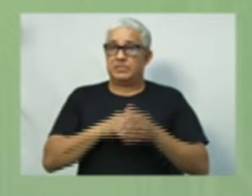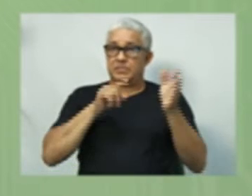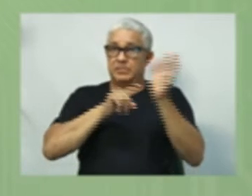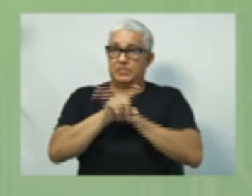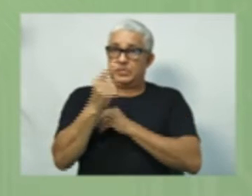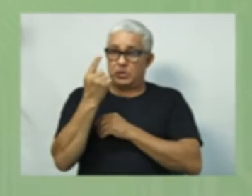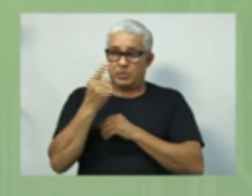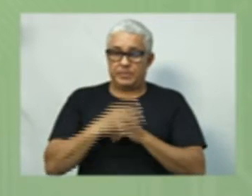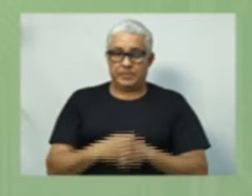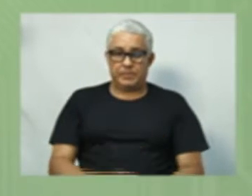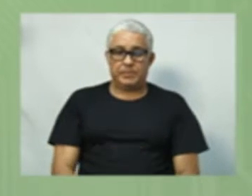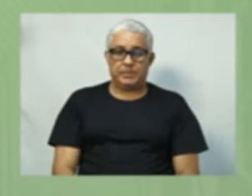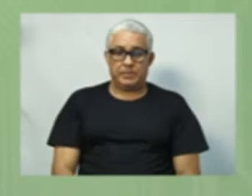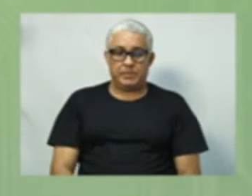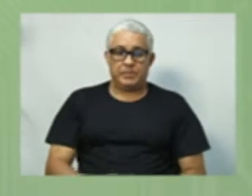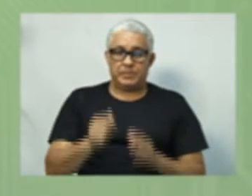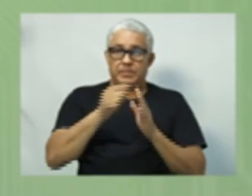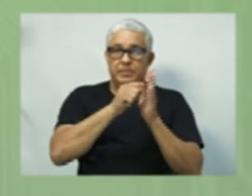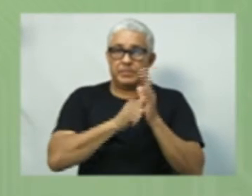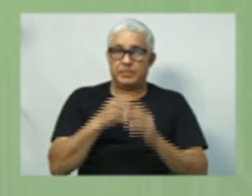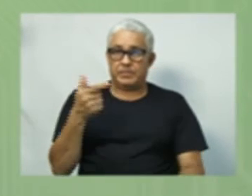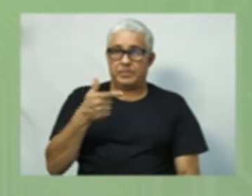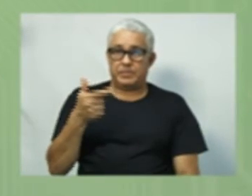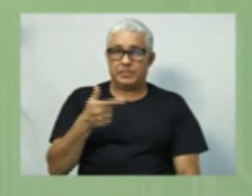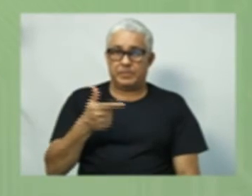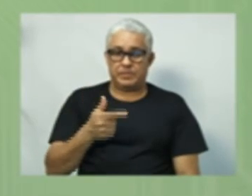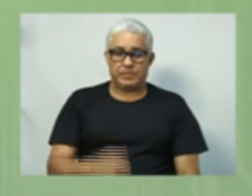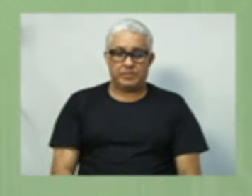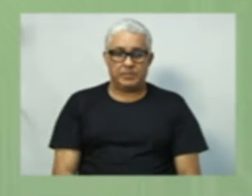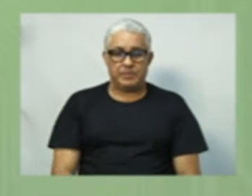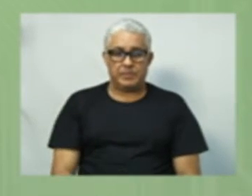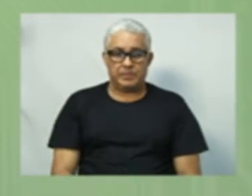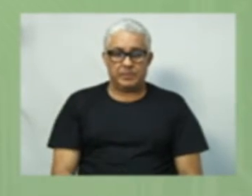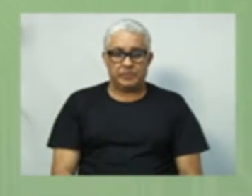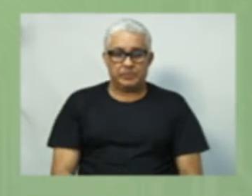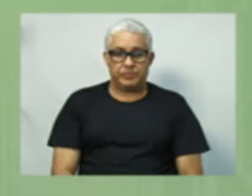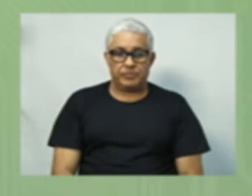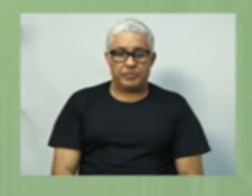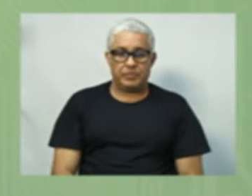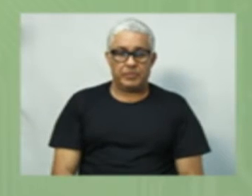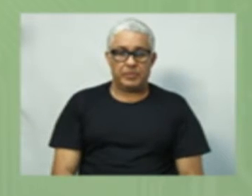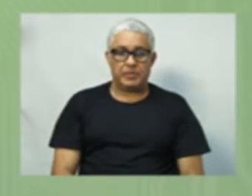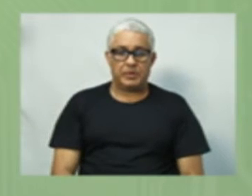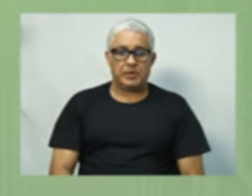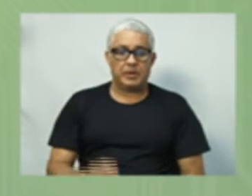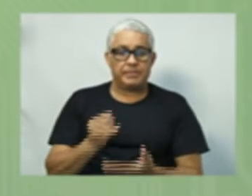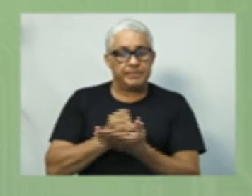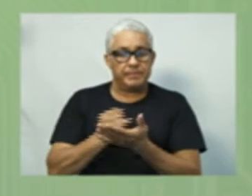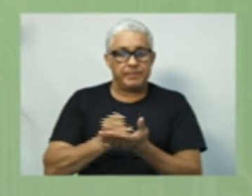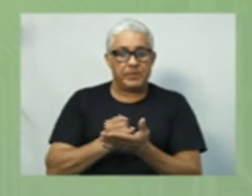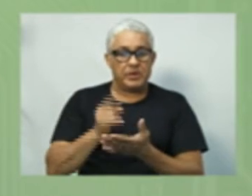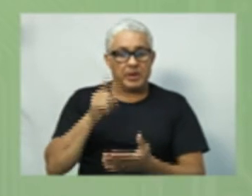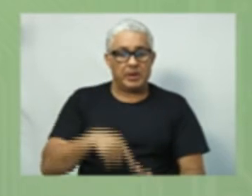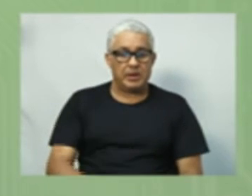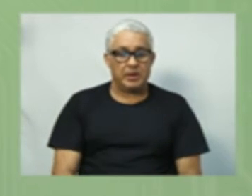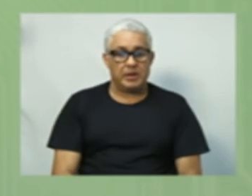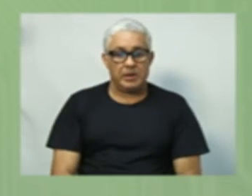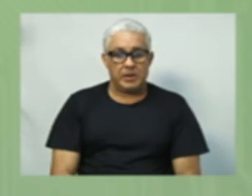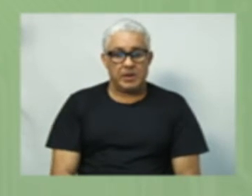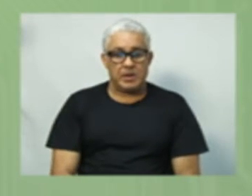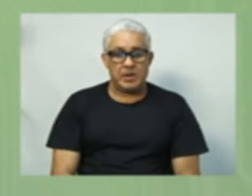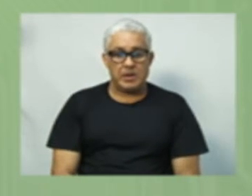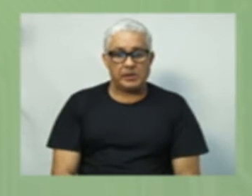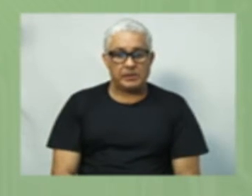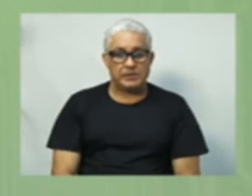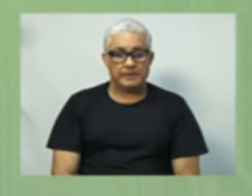1, artigo 22, né, do Código Tributário Nacional. Ele veio falar o quê? Pontinho do